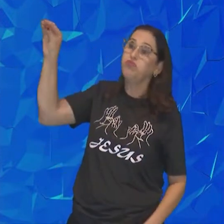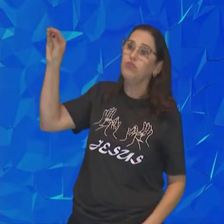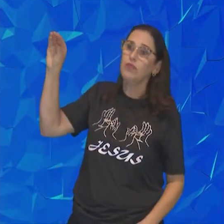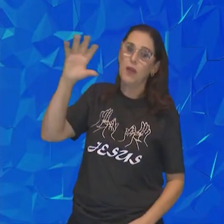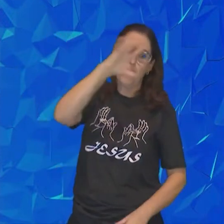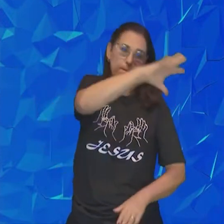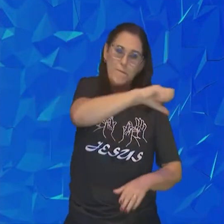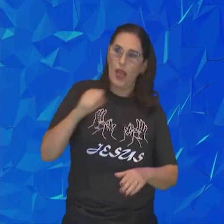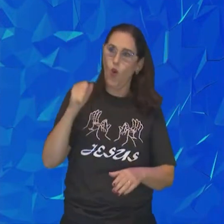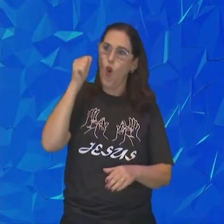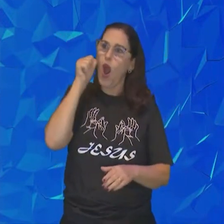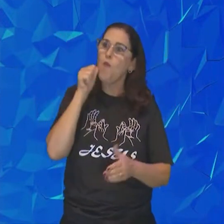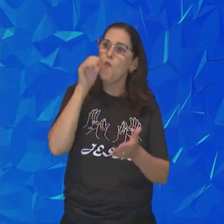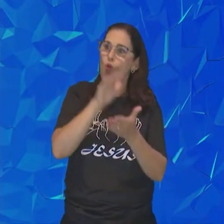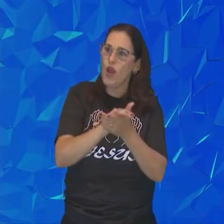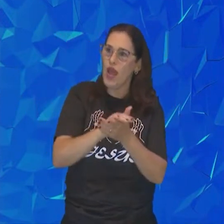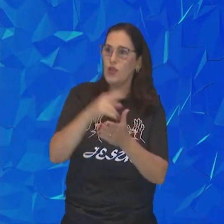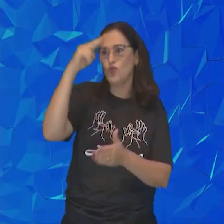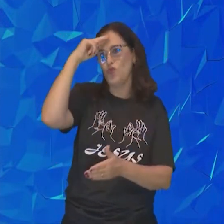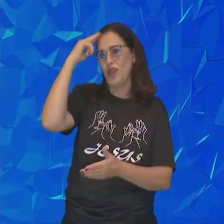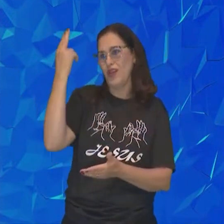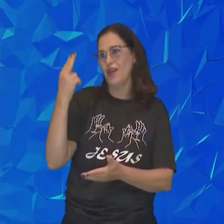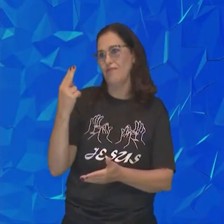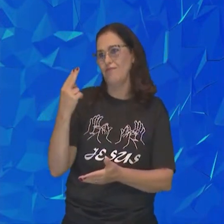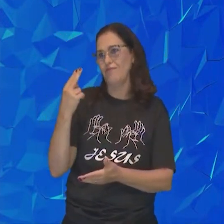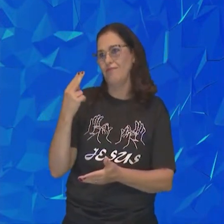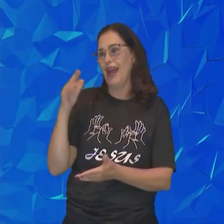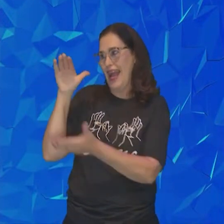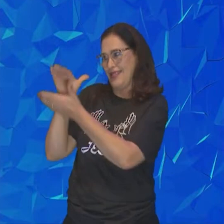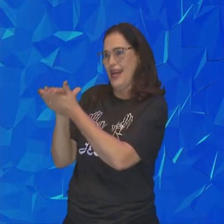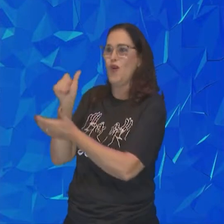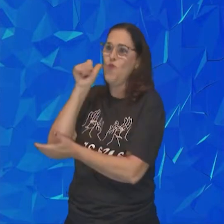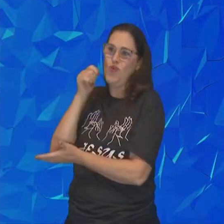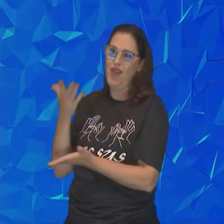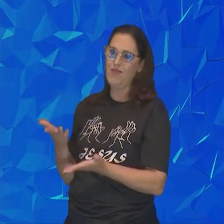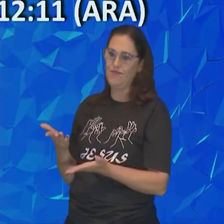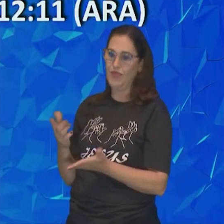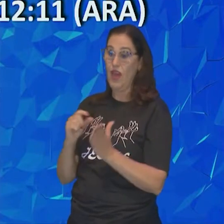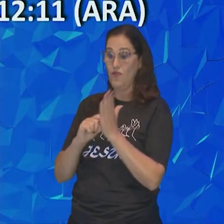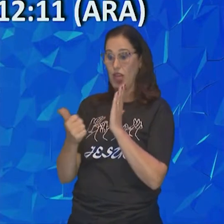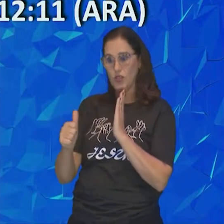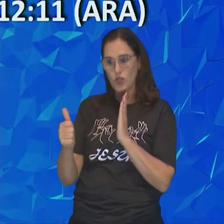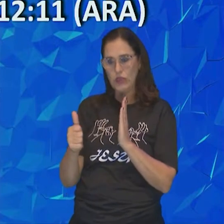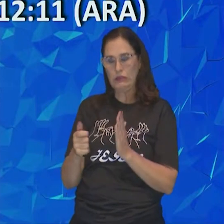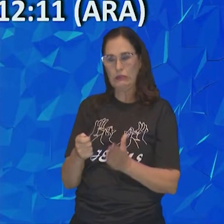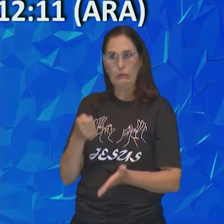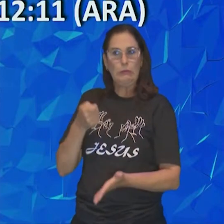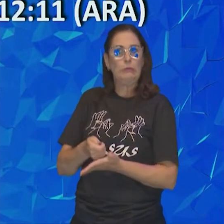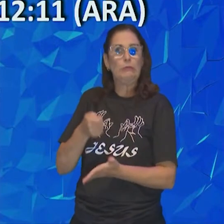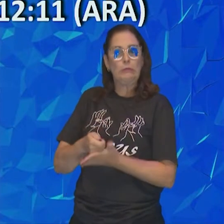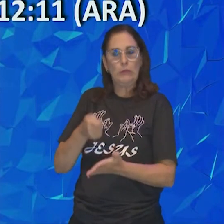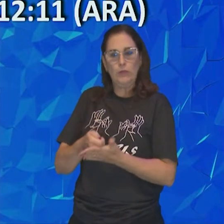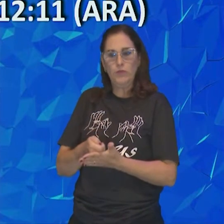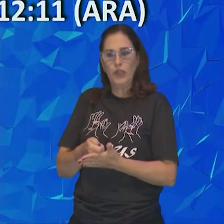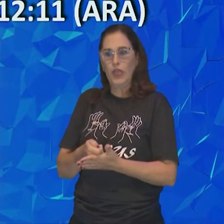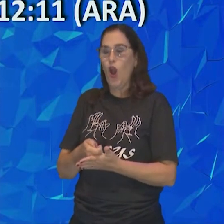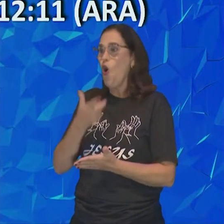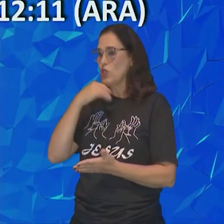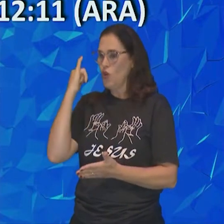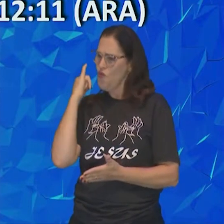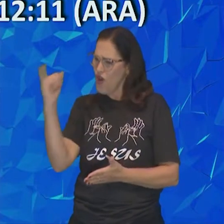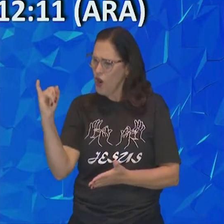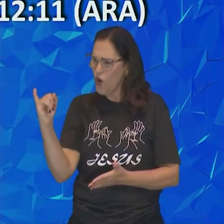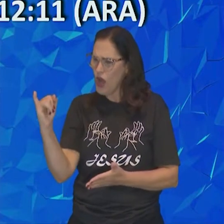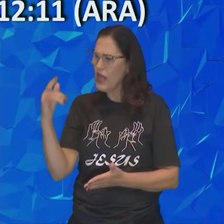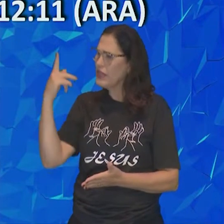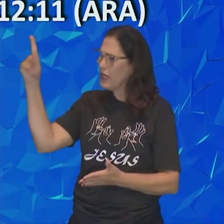tomaste a mulher de Urias, o heteu, para ser tua mulher. E vejam bem o verso 11, isso aqui é muito duro. Assim diz o Senhor, eis